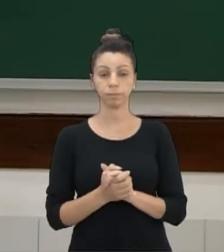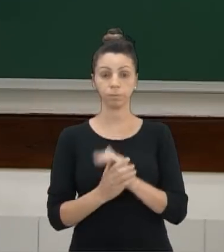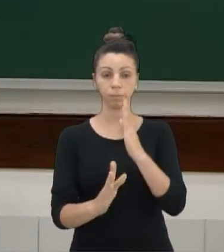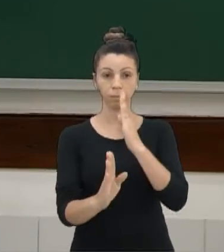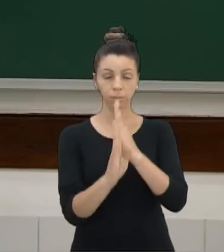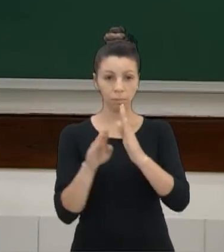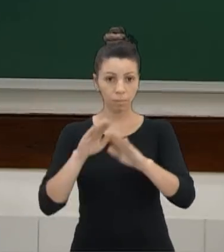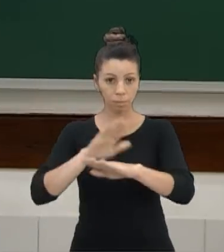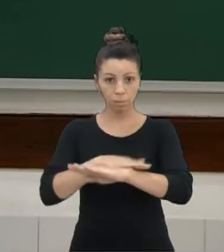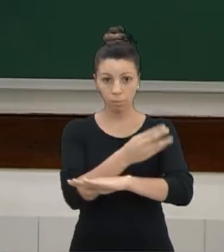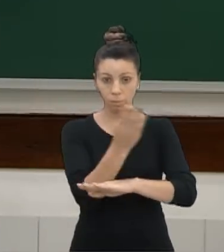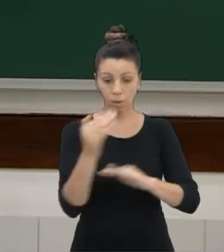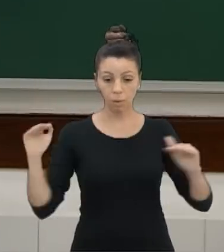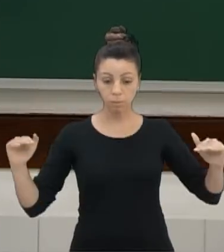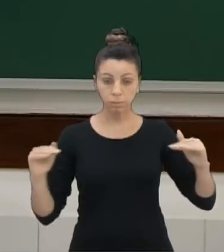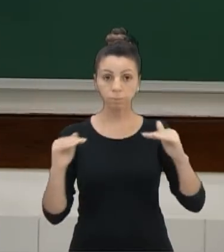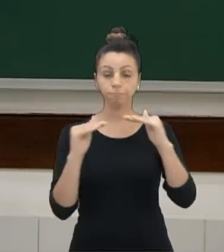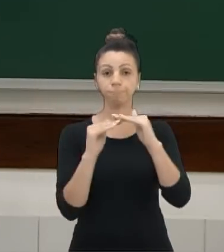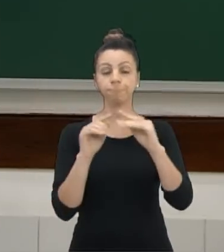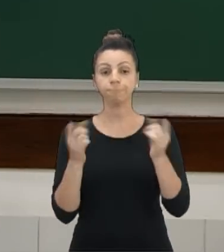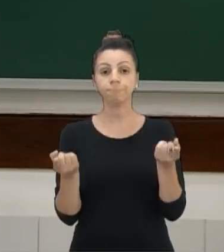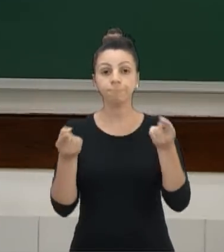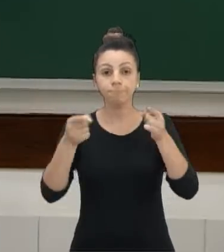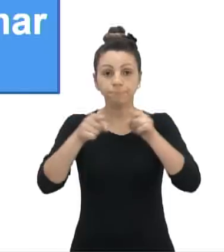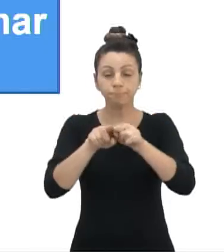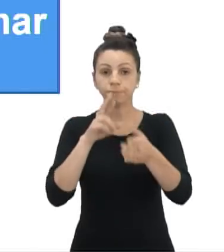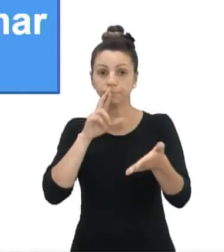a proporção entre os dois e eu já volto com a resposta.